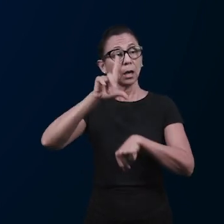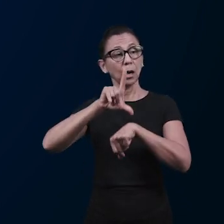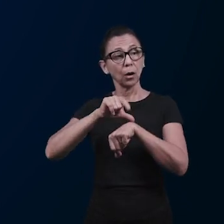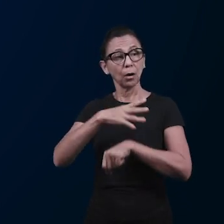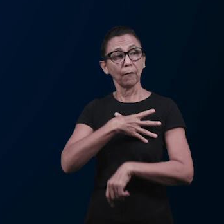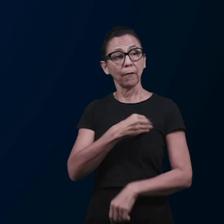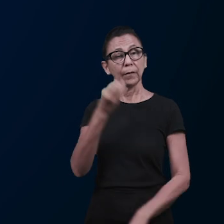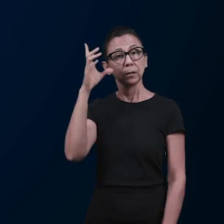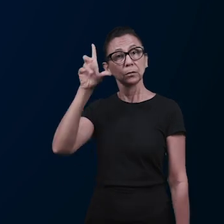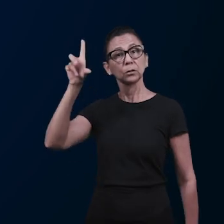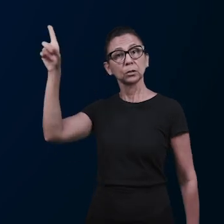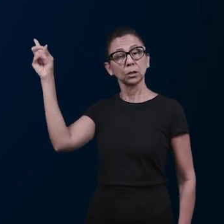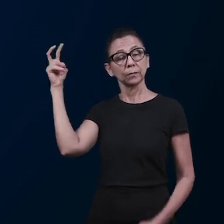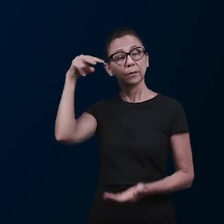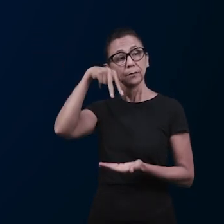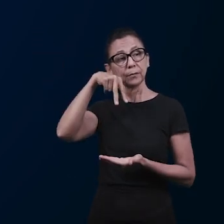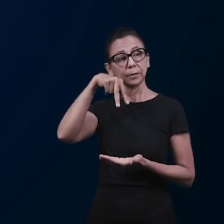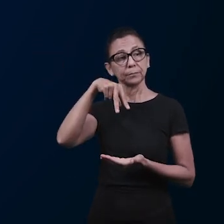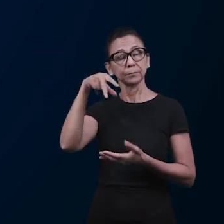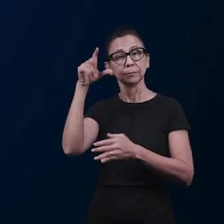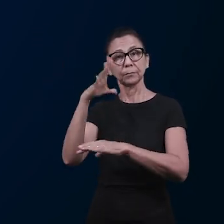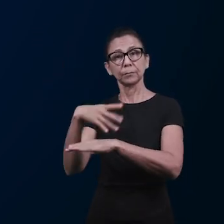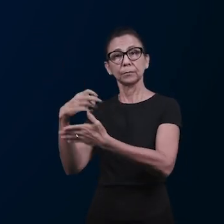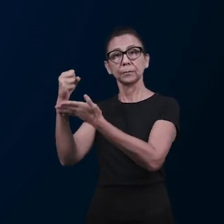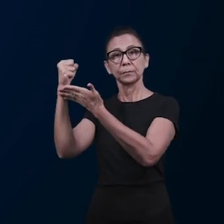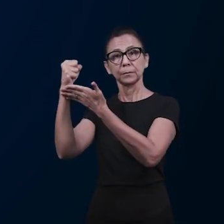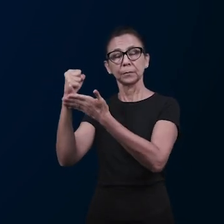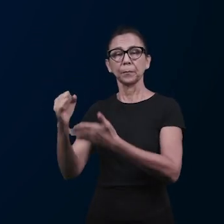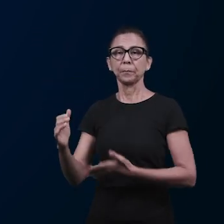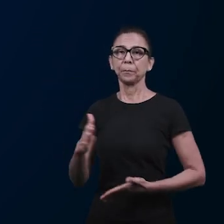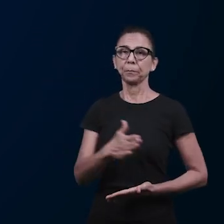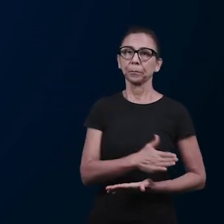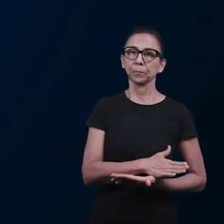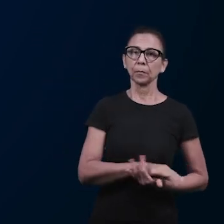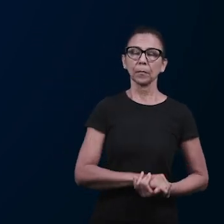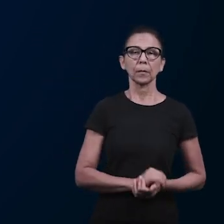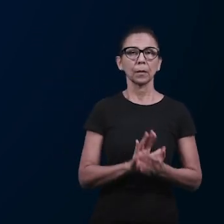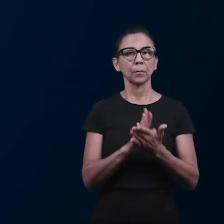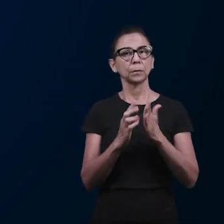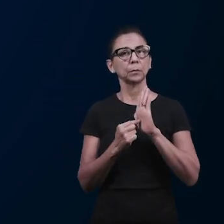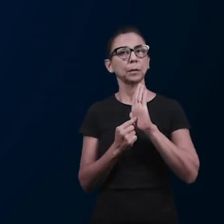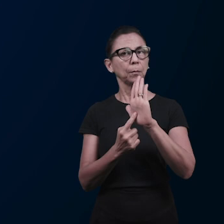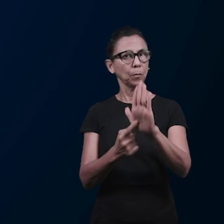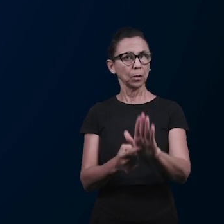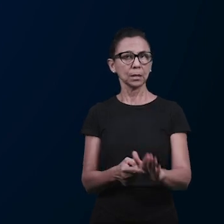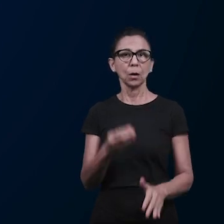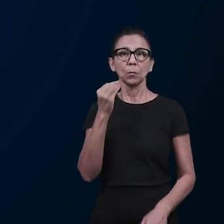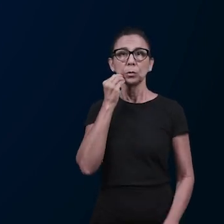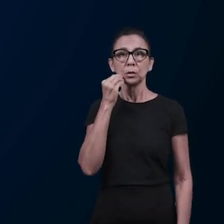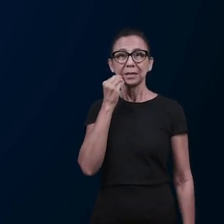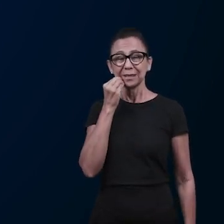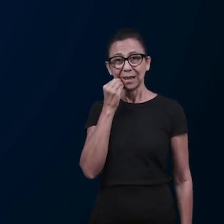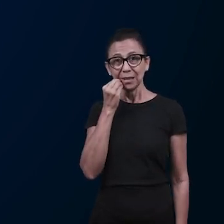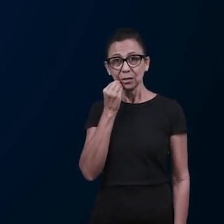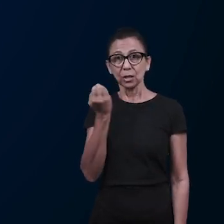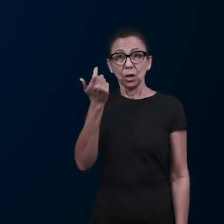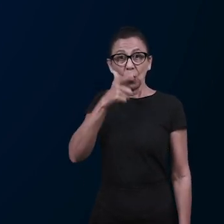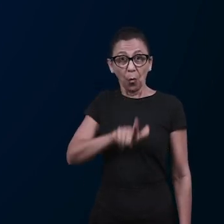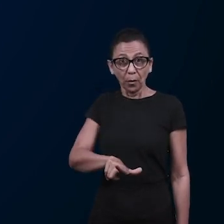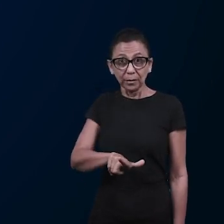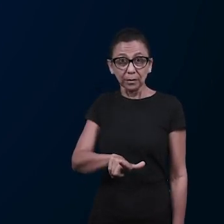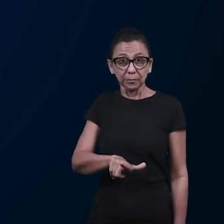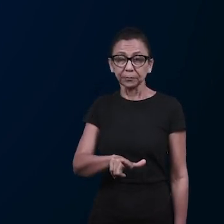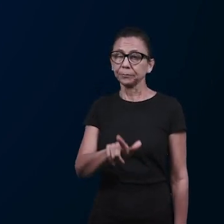do Homem há de vir. Então, baseado nos textos bíblicos, nós não temos outra oportunidade de salvação.